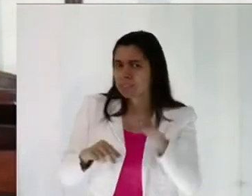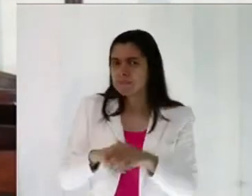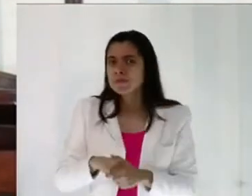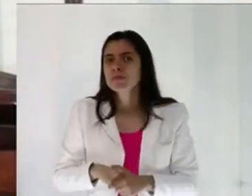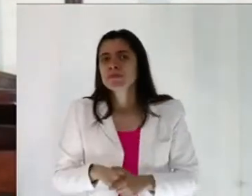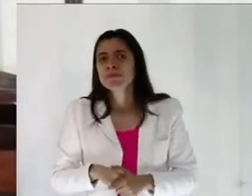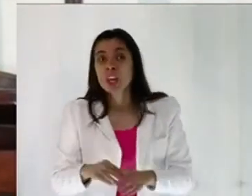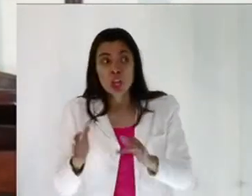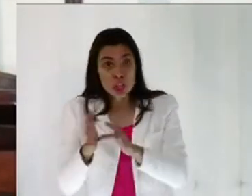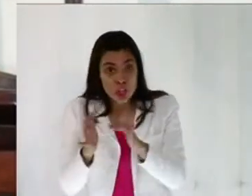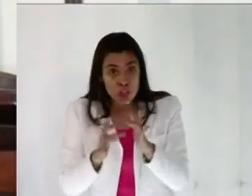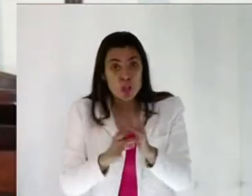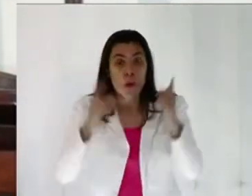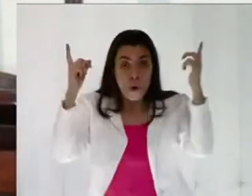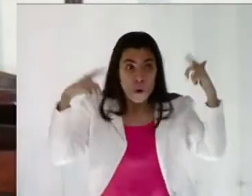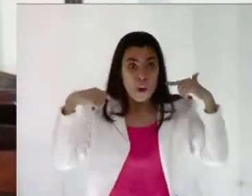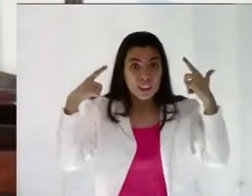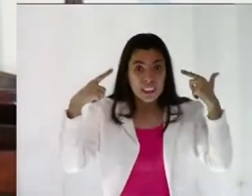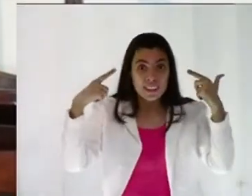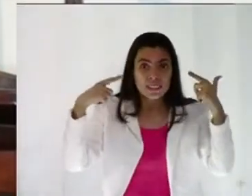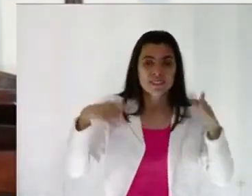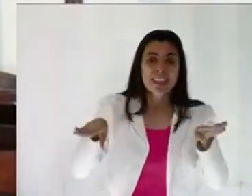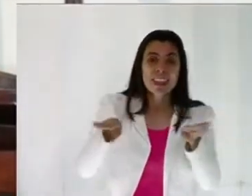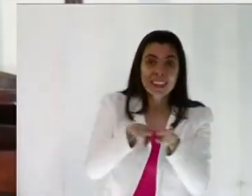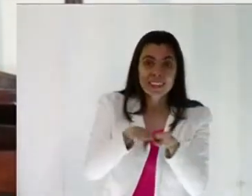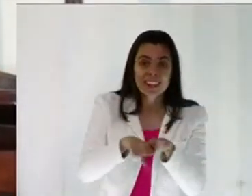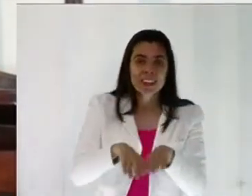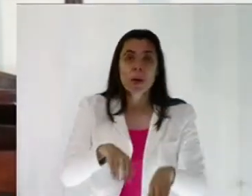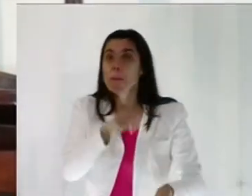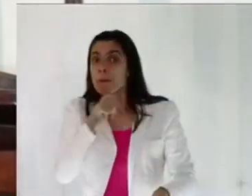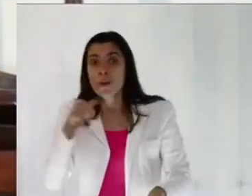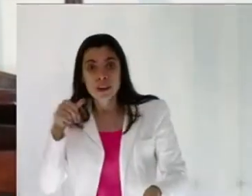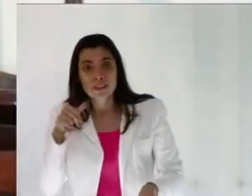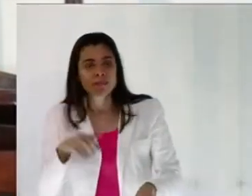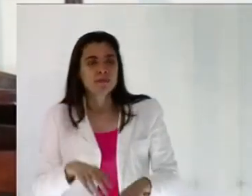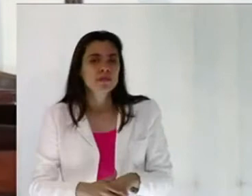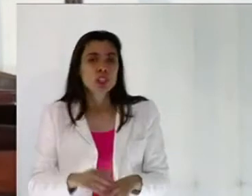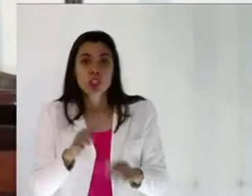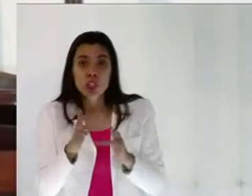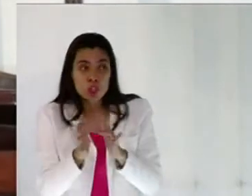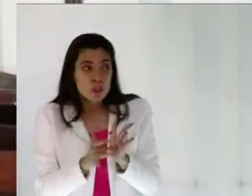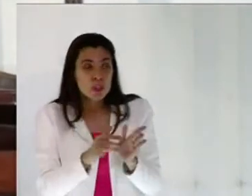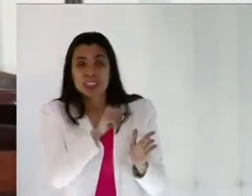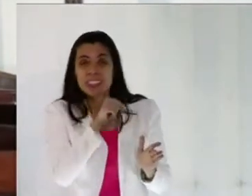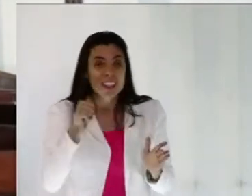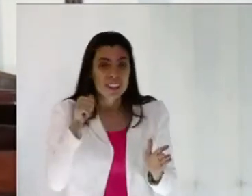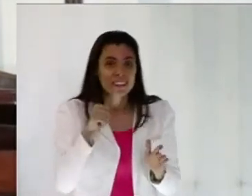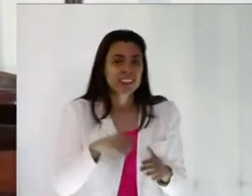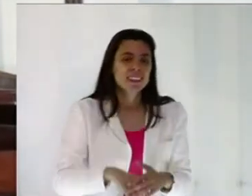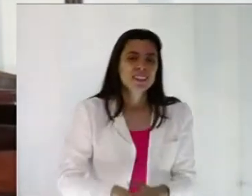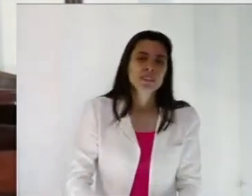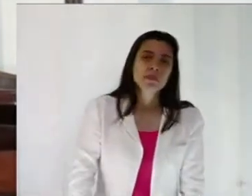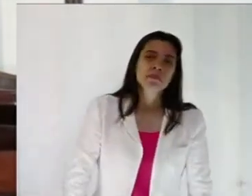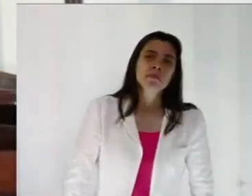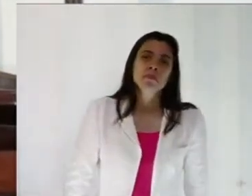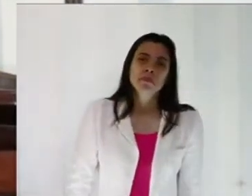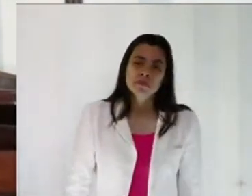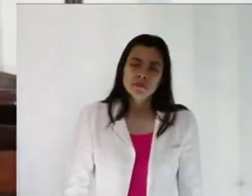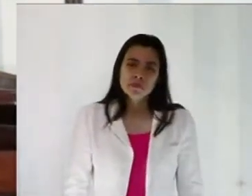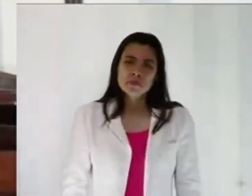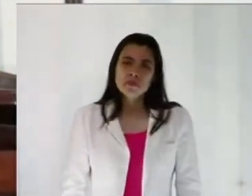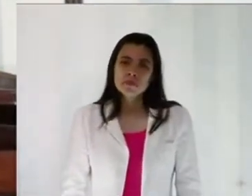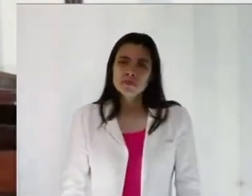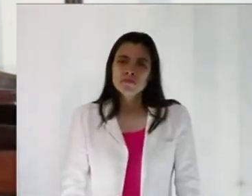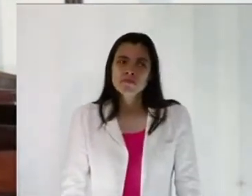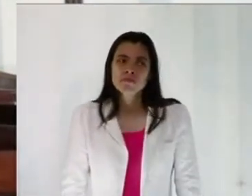descendência. Portanto, esse paralelo, irmãos, nesse texto tão conhecido, que Deus prova a fé de Abraão, nos faz nessa